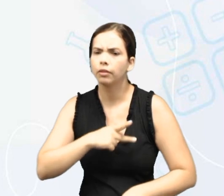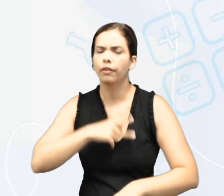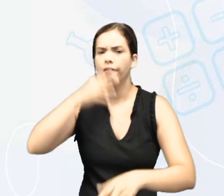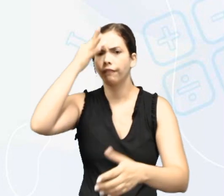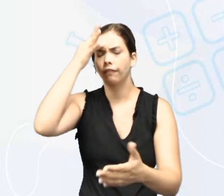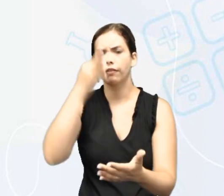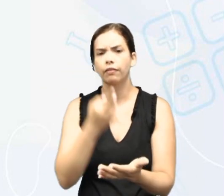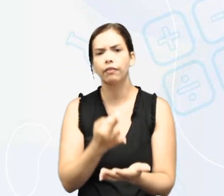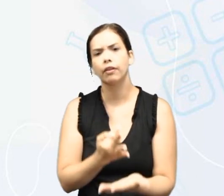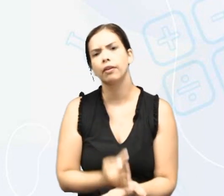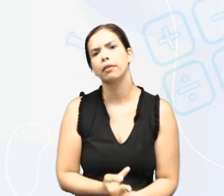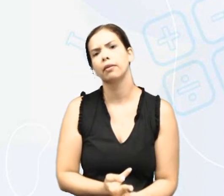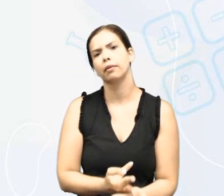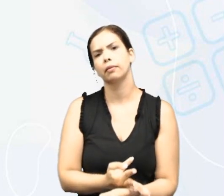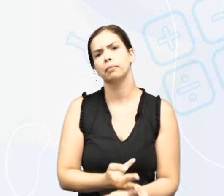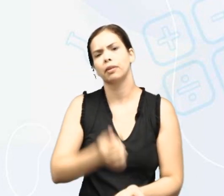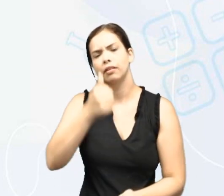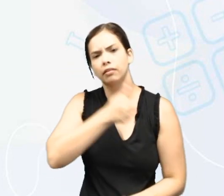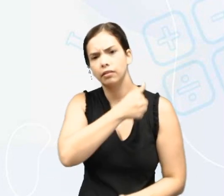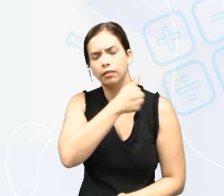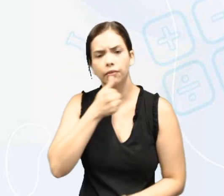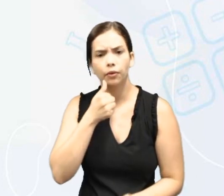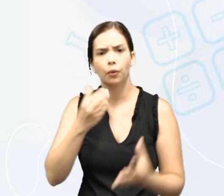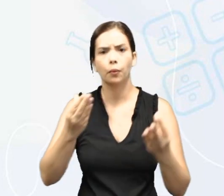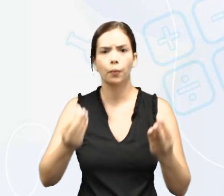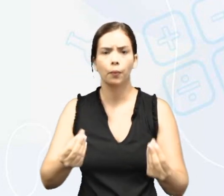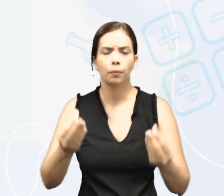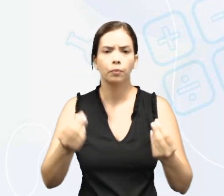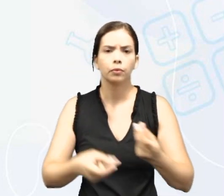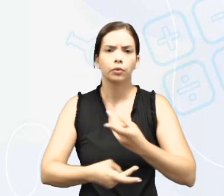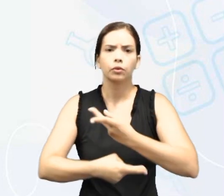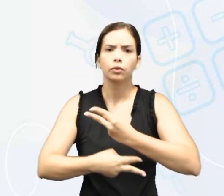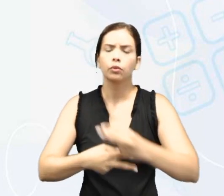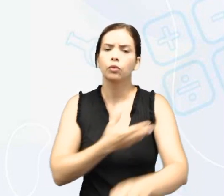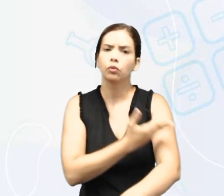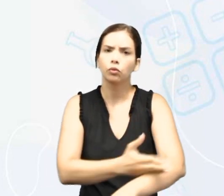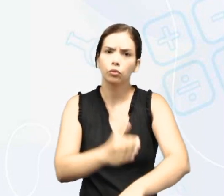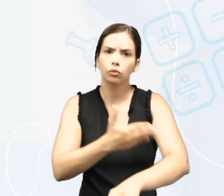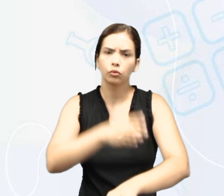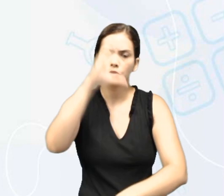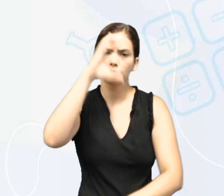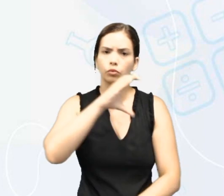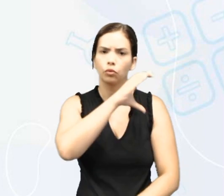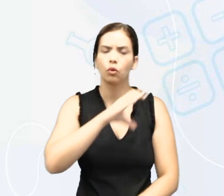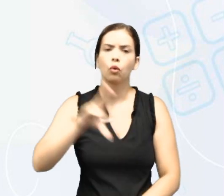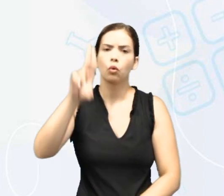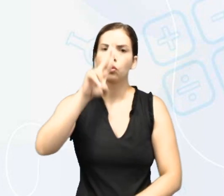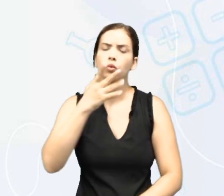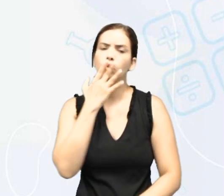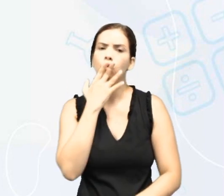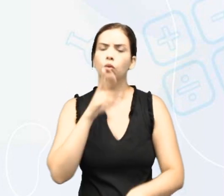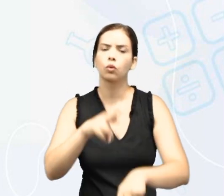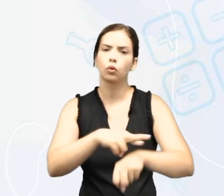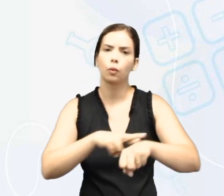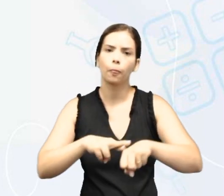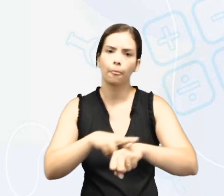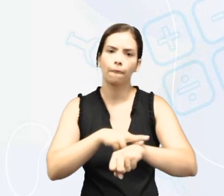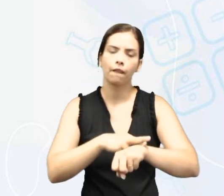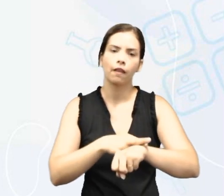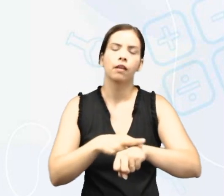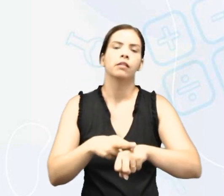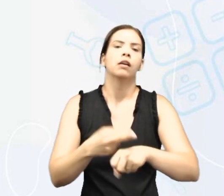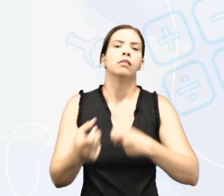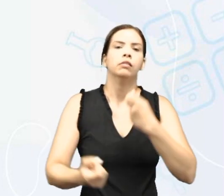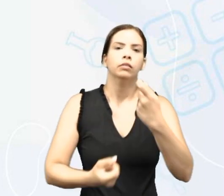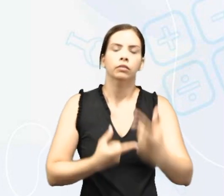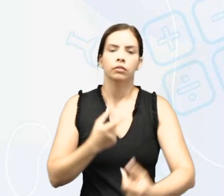fé, né, e à penitência. Então, muitos ritos, né, nos ritos católicos, o roxo ele vai estar presente, né, em alguns momentos, a